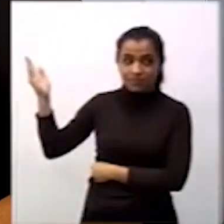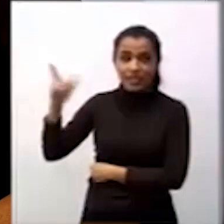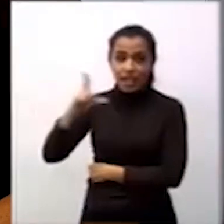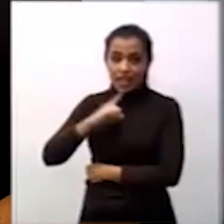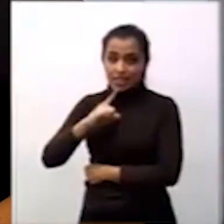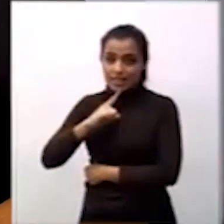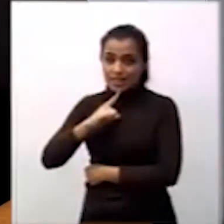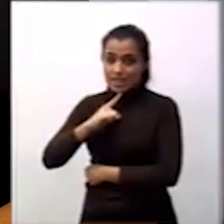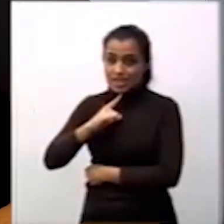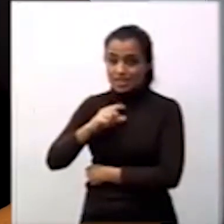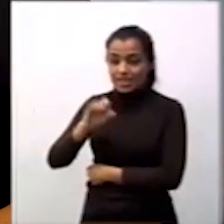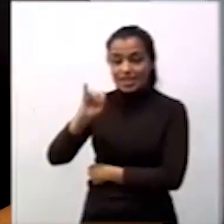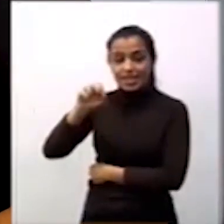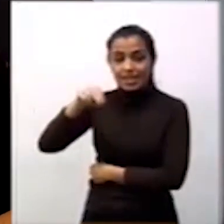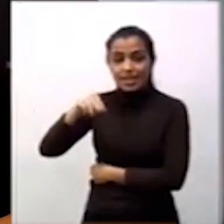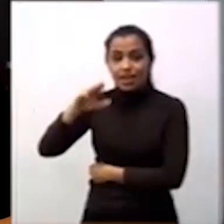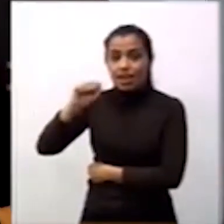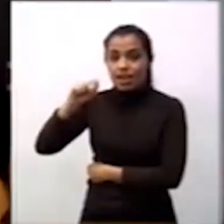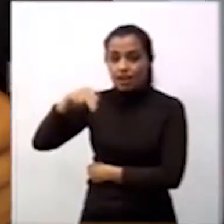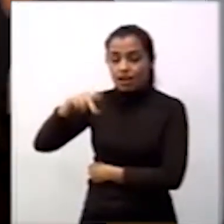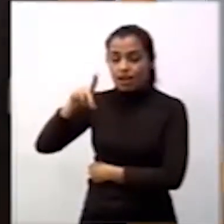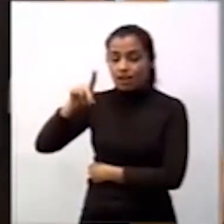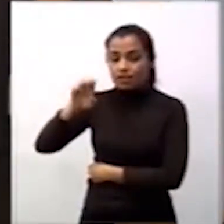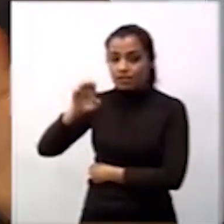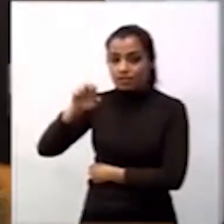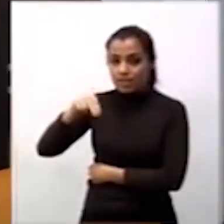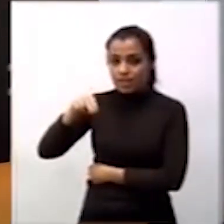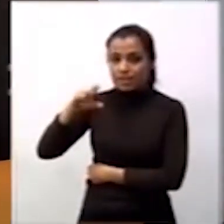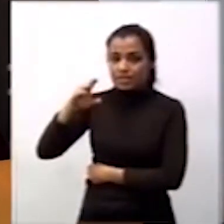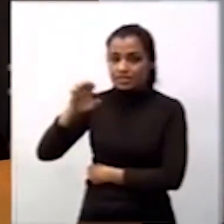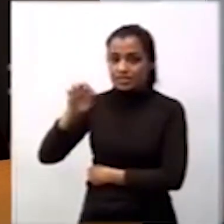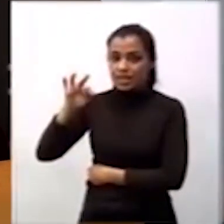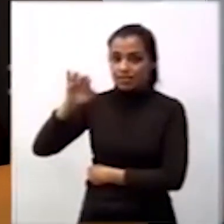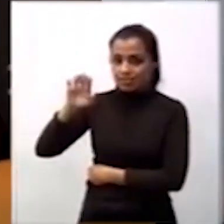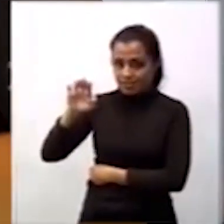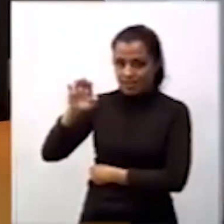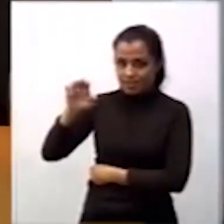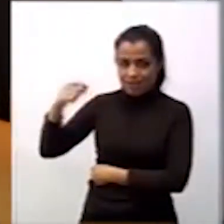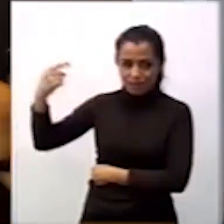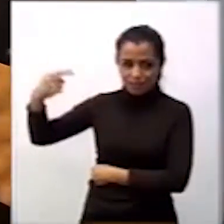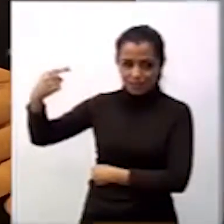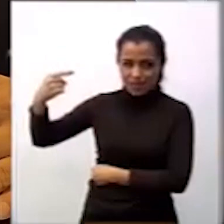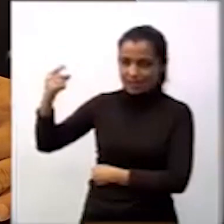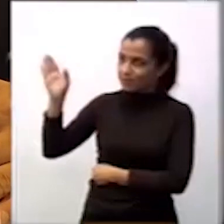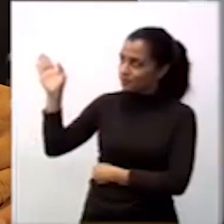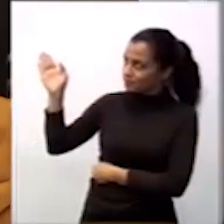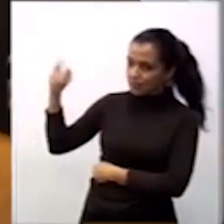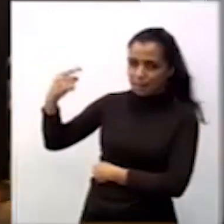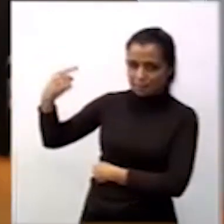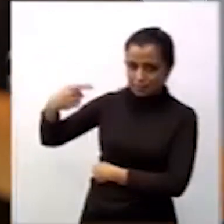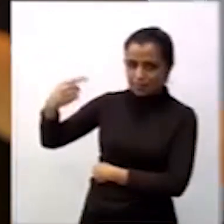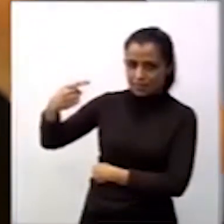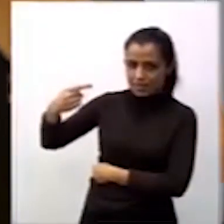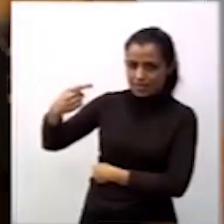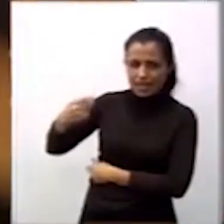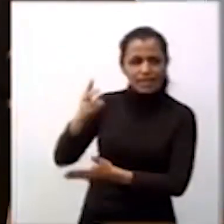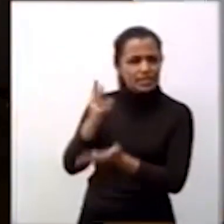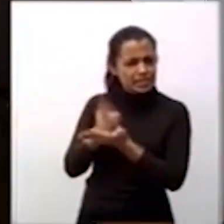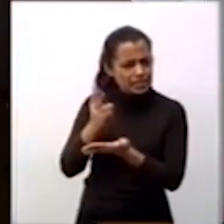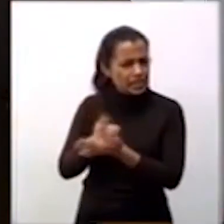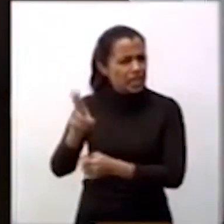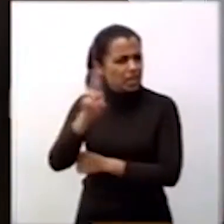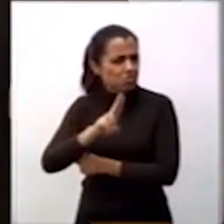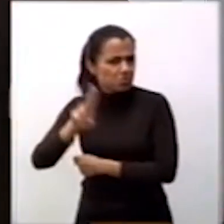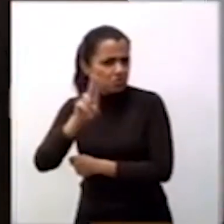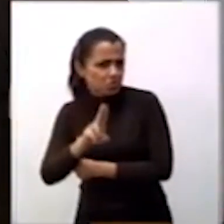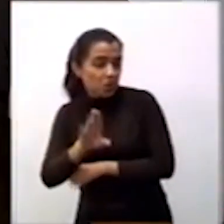Lâmpadas incandescentes. Essas aqui foram as que nós sempre consumimos no país, mas agora elas não são mais fabricadas. Muito provavelmente